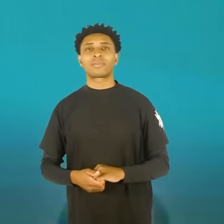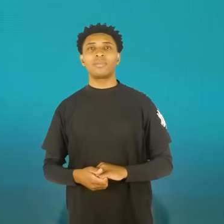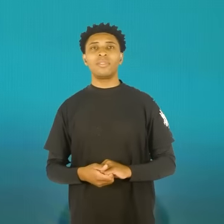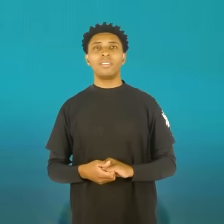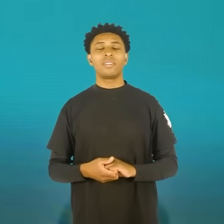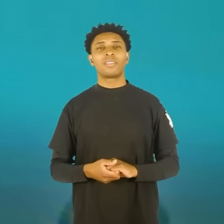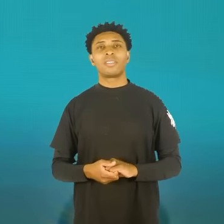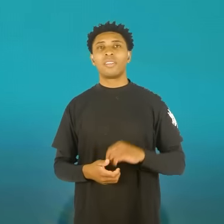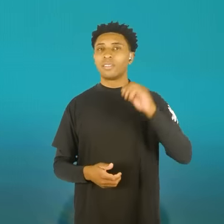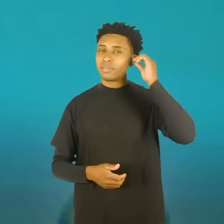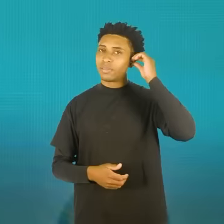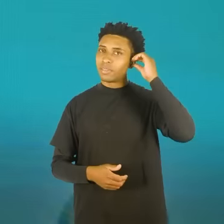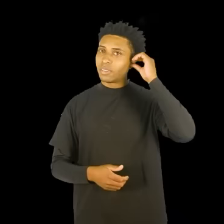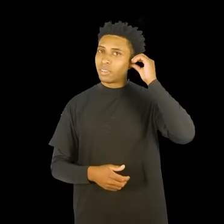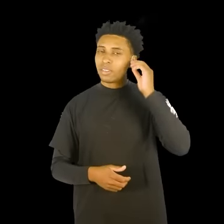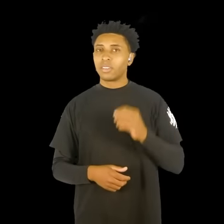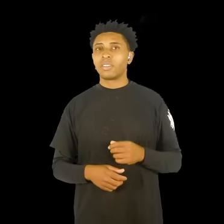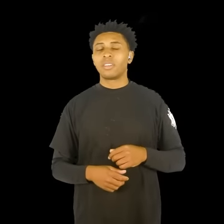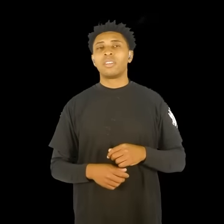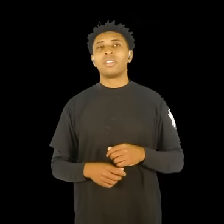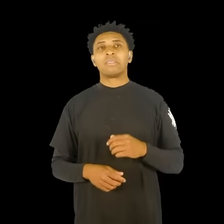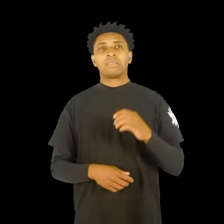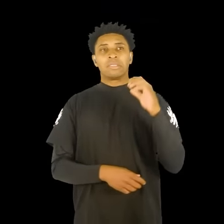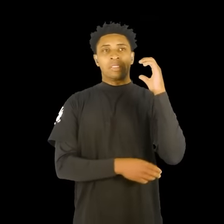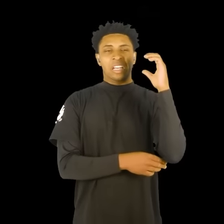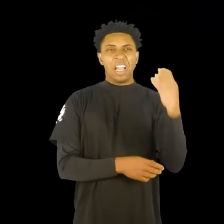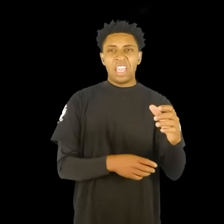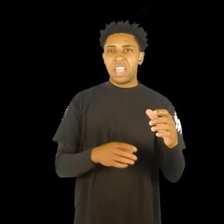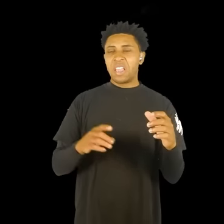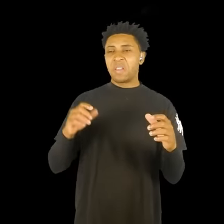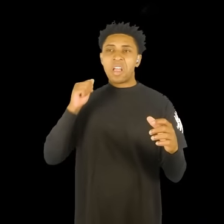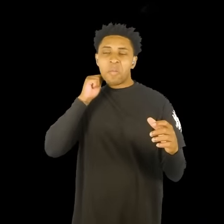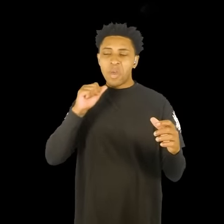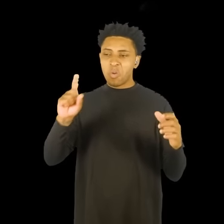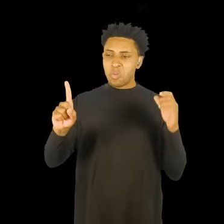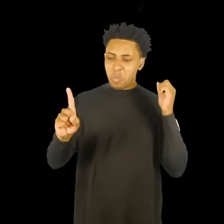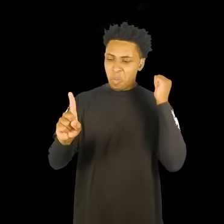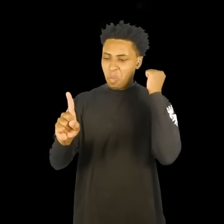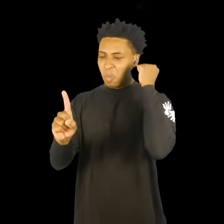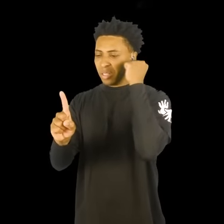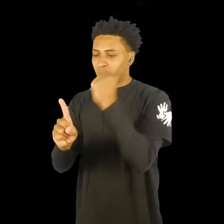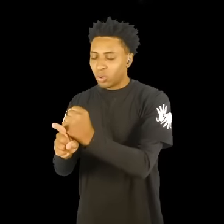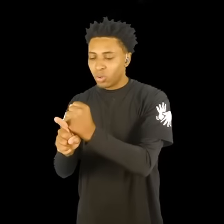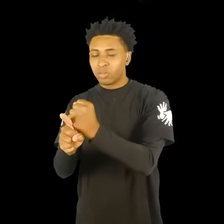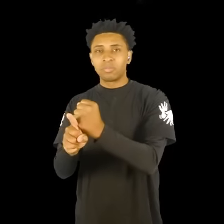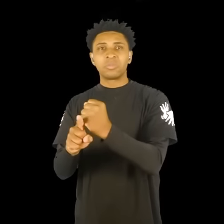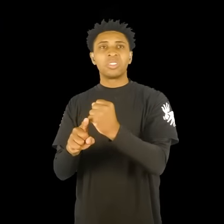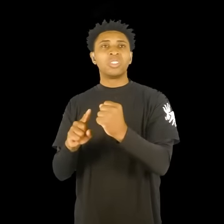viriam mais, porque Caim matou o irmão. O sangue de Abel na